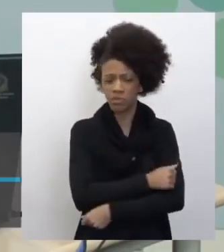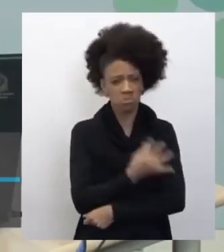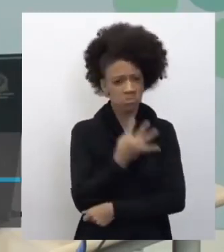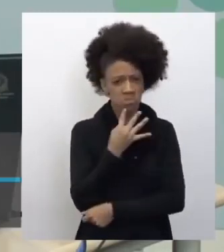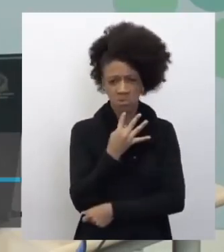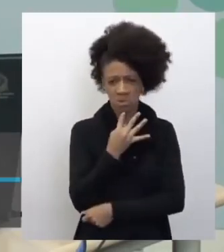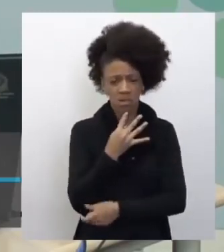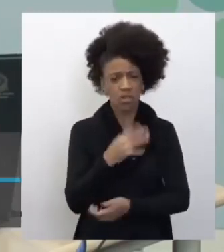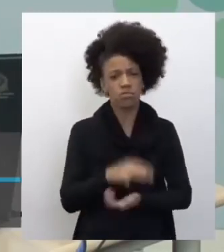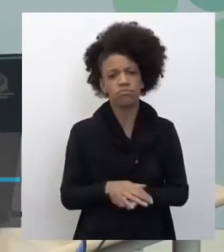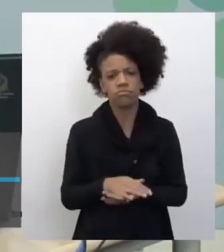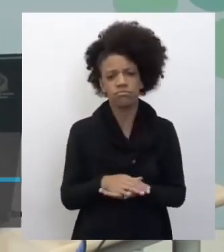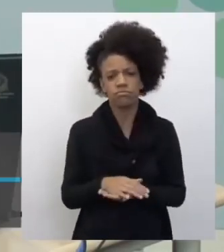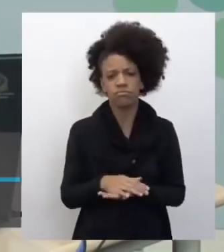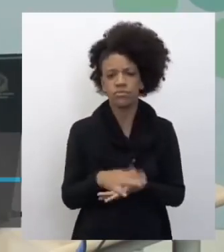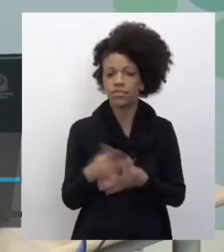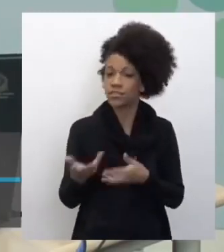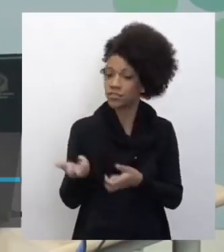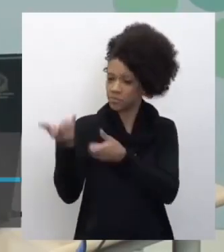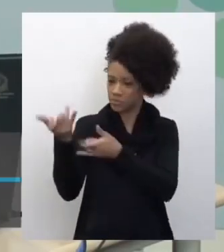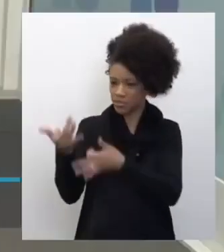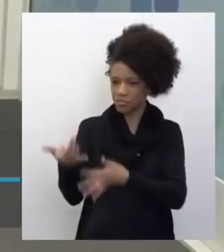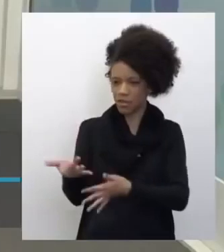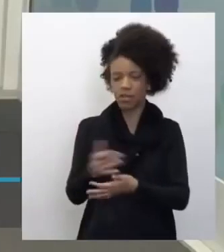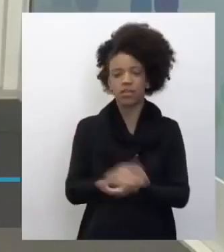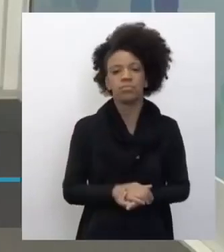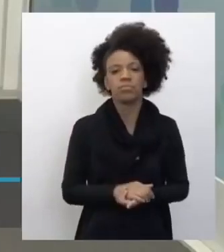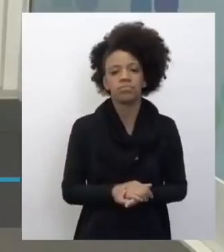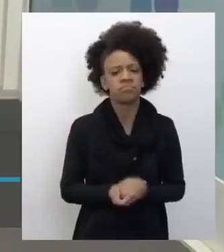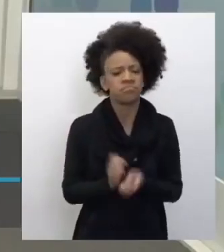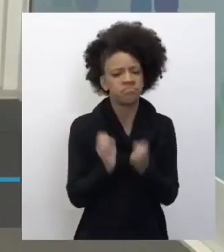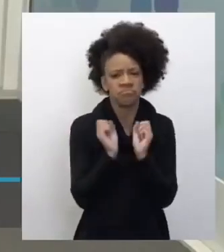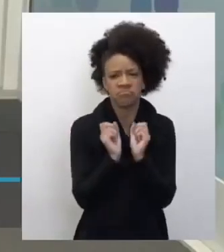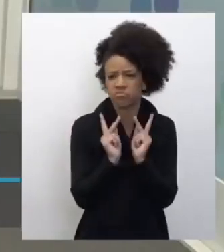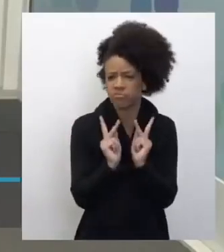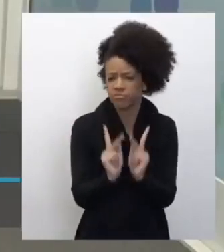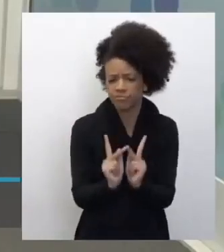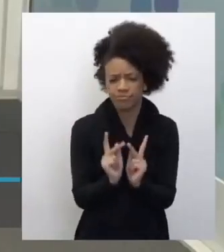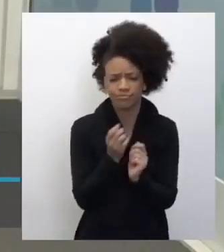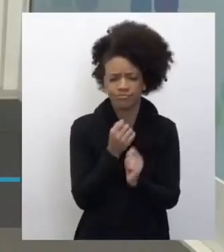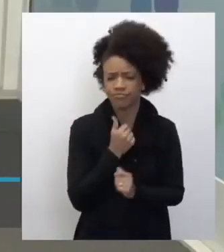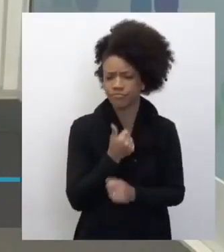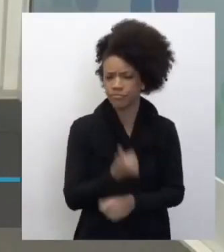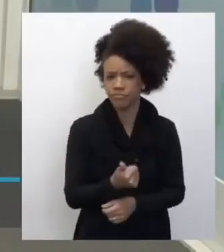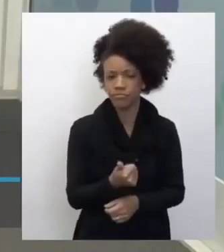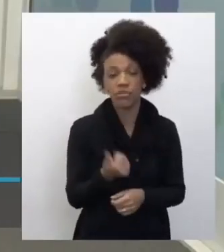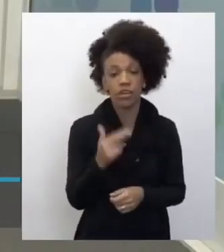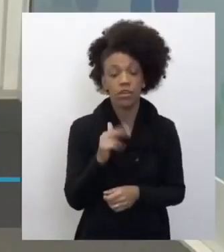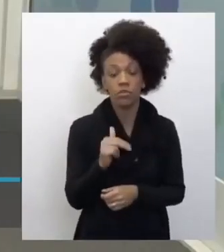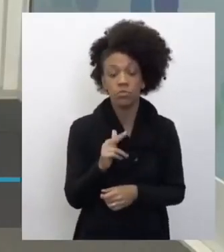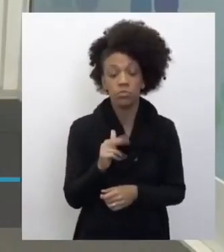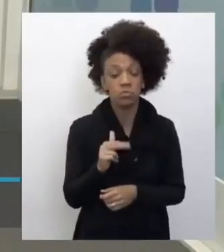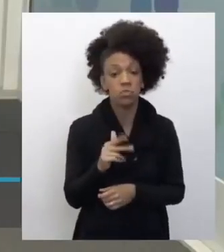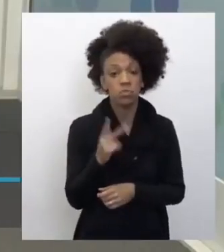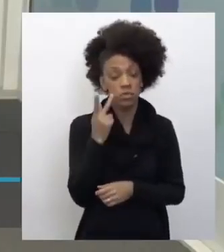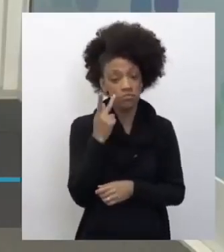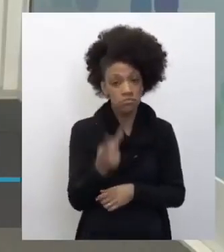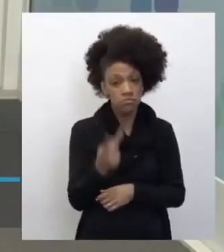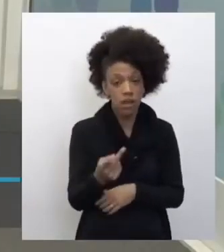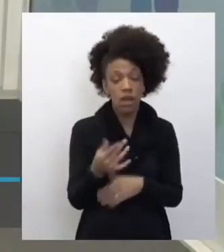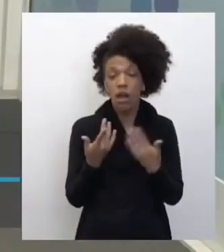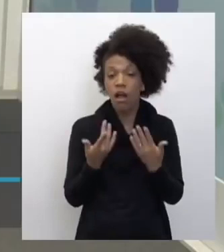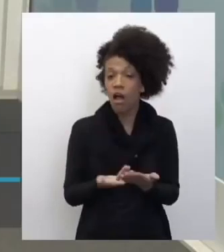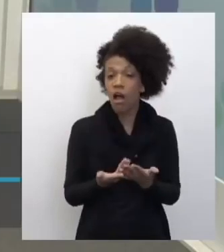ouviu falar. Então vamos, né, elucidar aí. E tudo bem, turma. Tudo bem que vocês nunca ouviram falar. Tem muita coisa que eu também